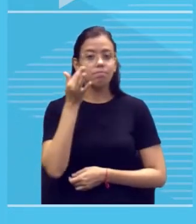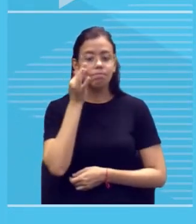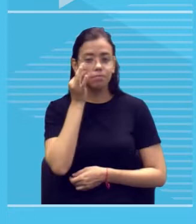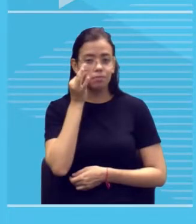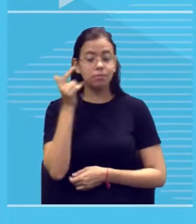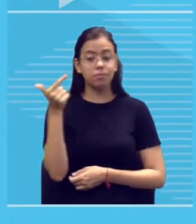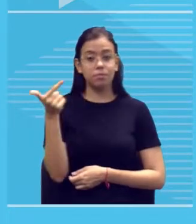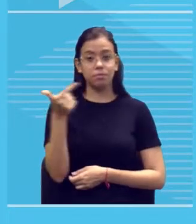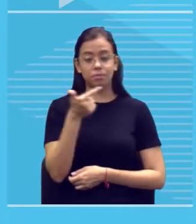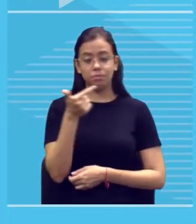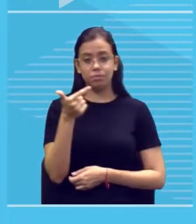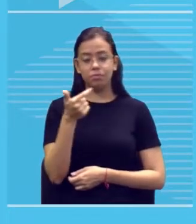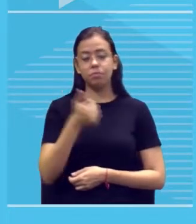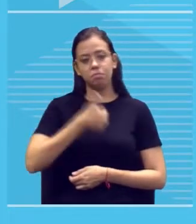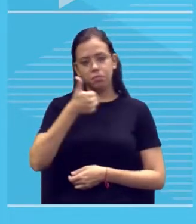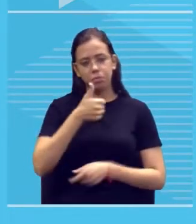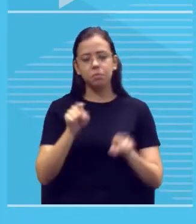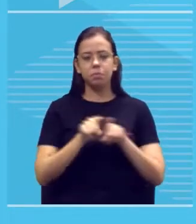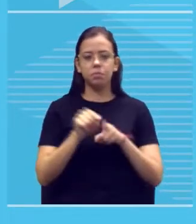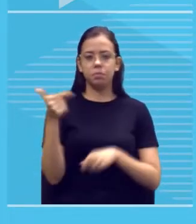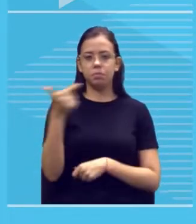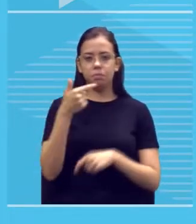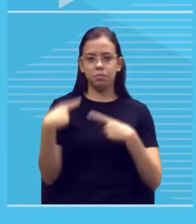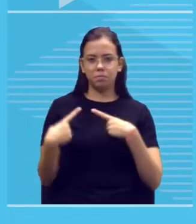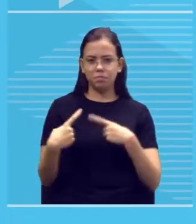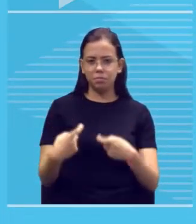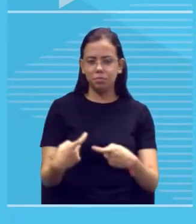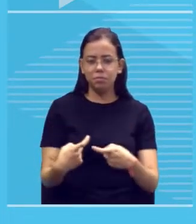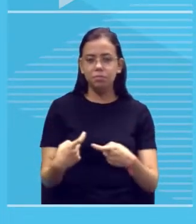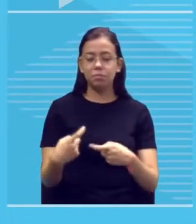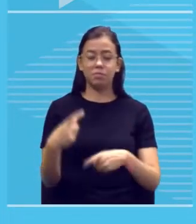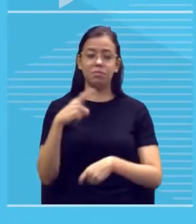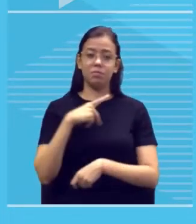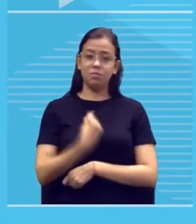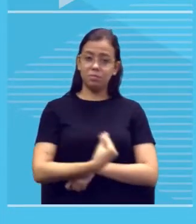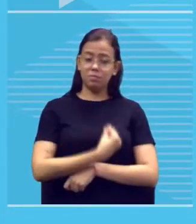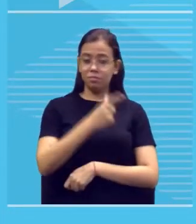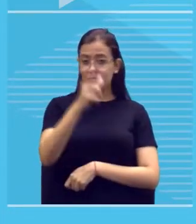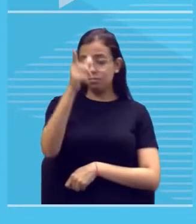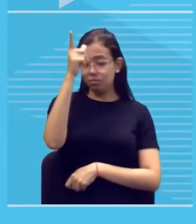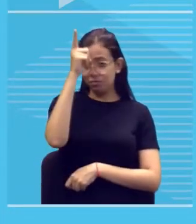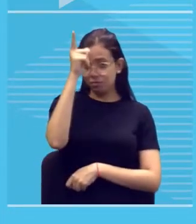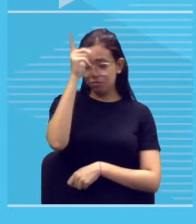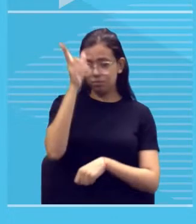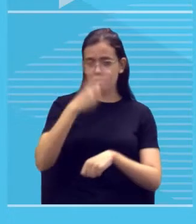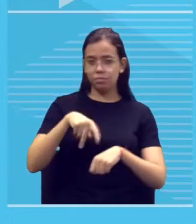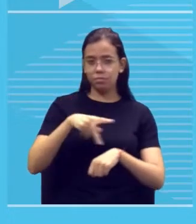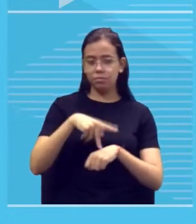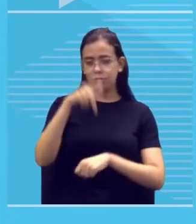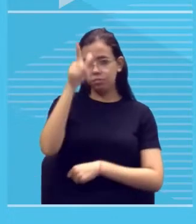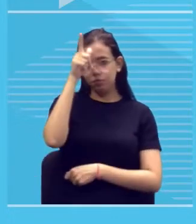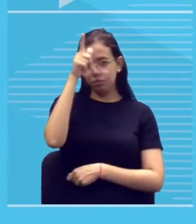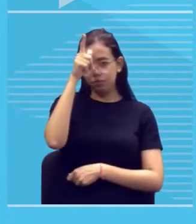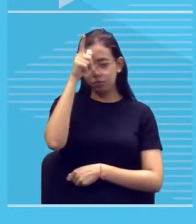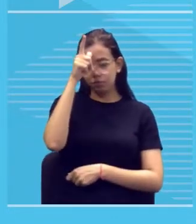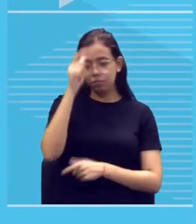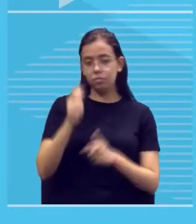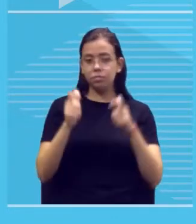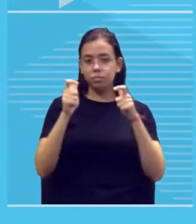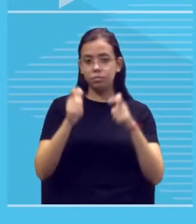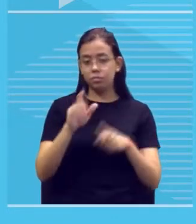as duas grandes guerras certo estando na Alemanha que foi o foco Central